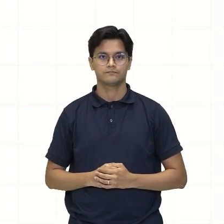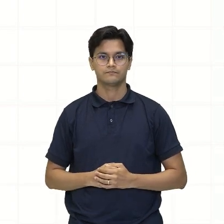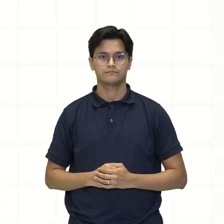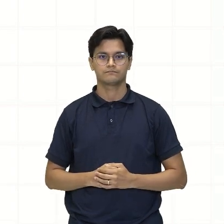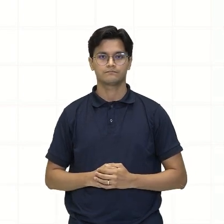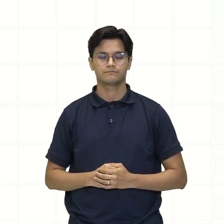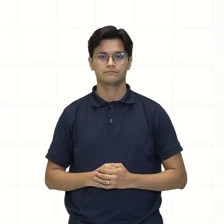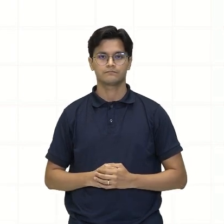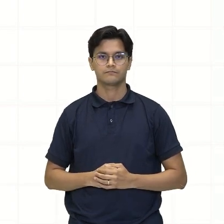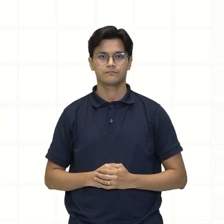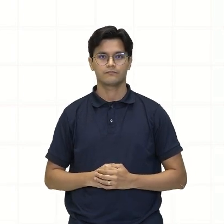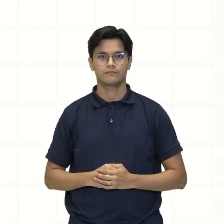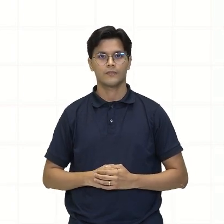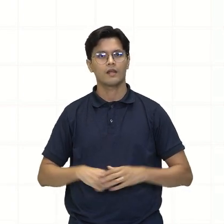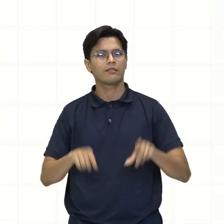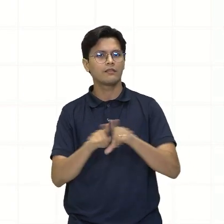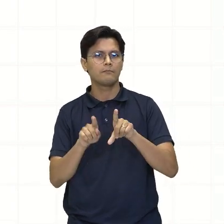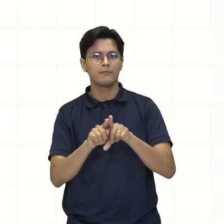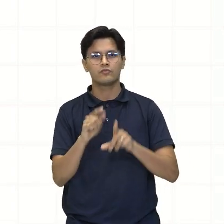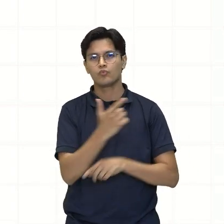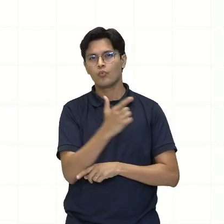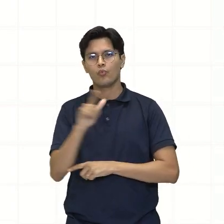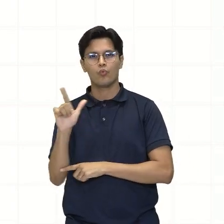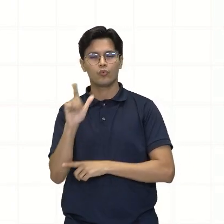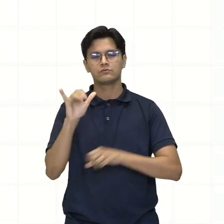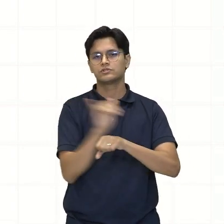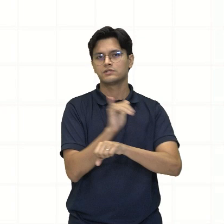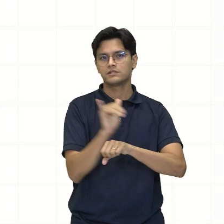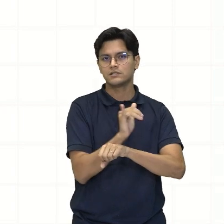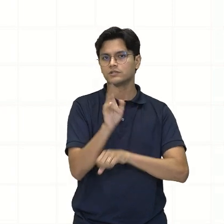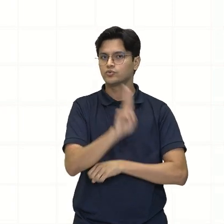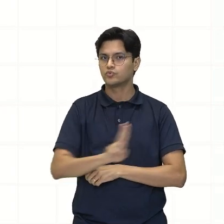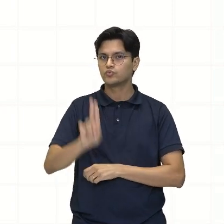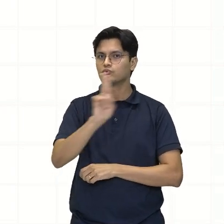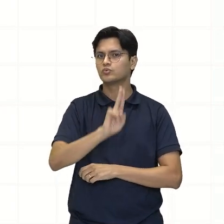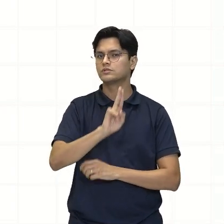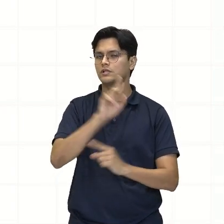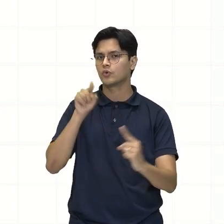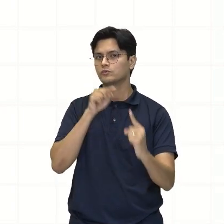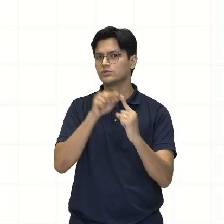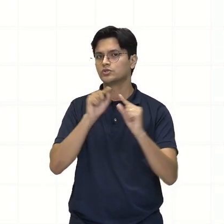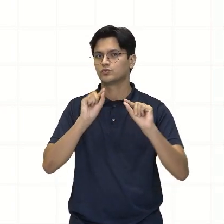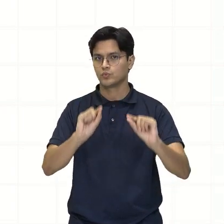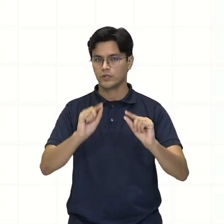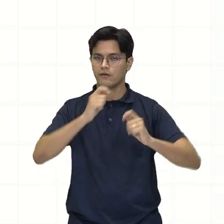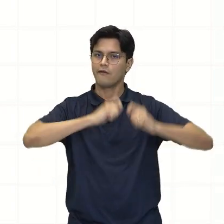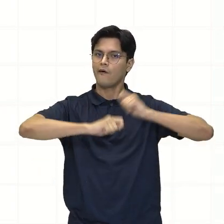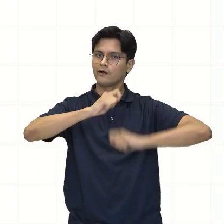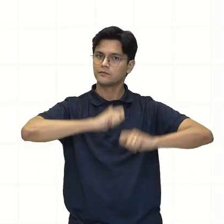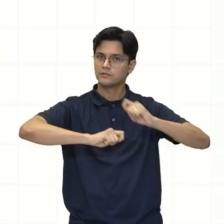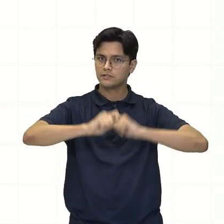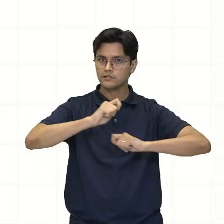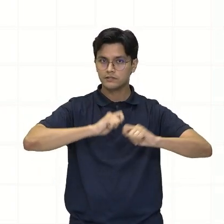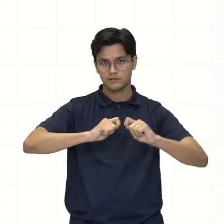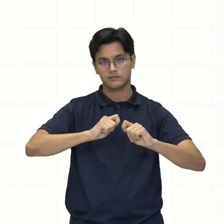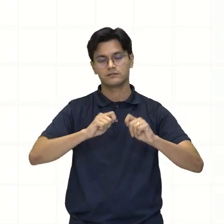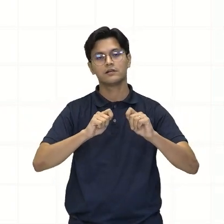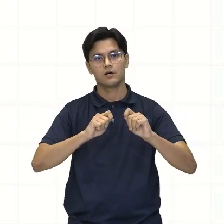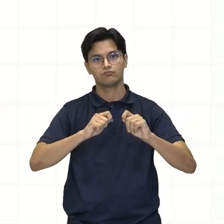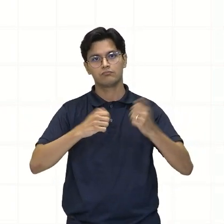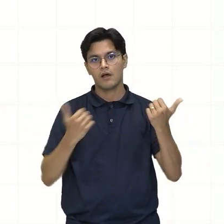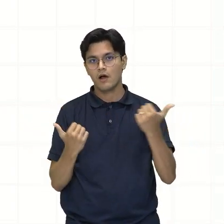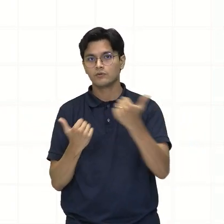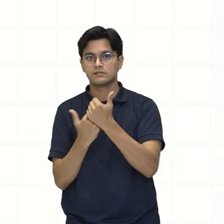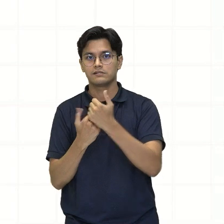E também outra estratégia que vai ser utilizada no sentido de administrar, de auxílio na